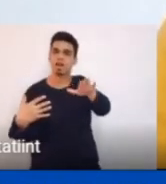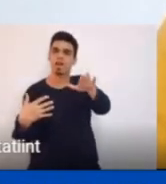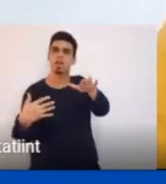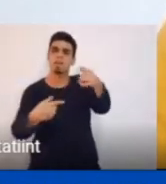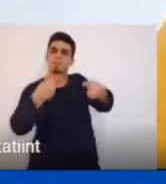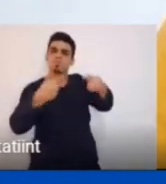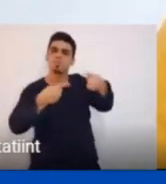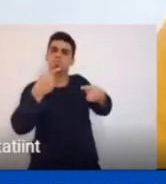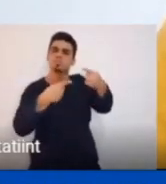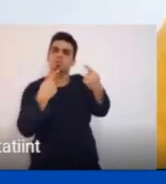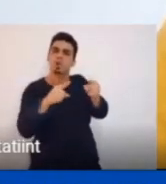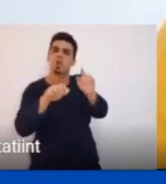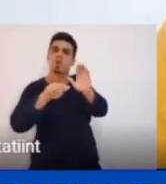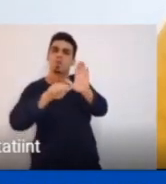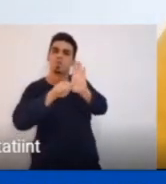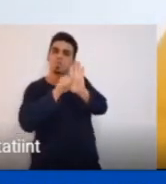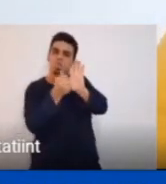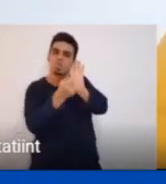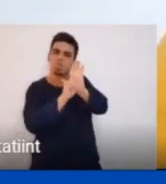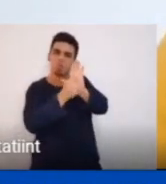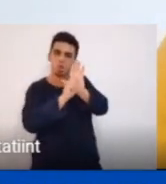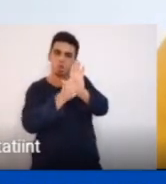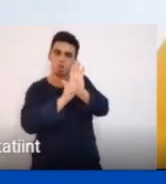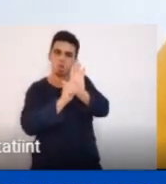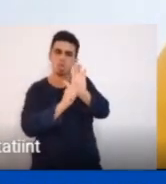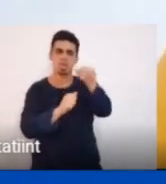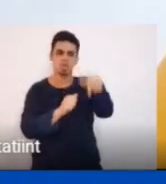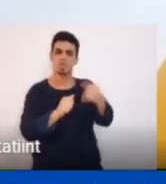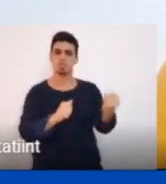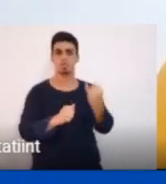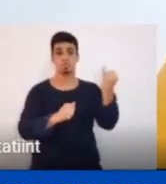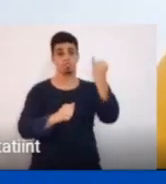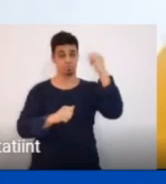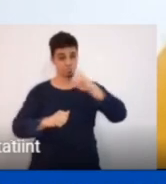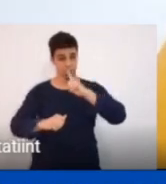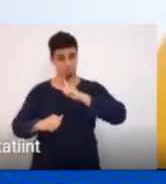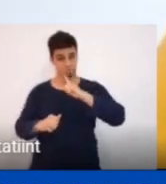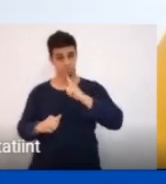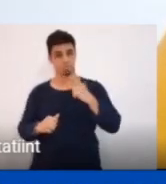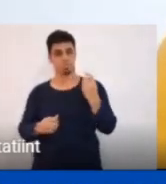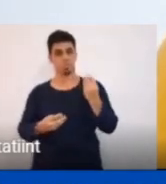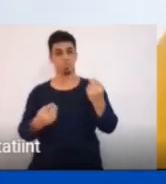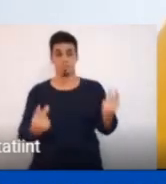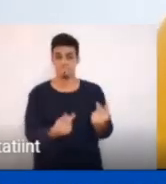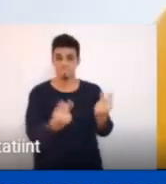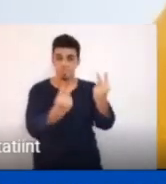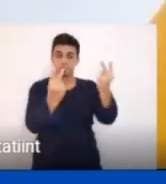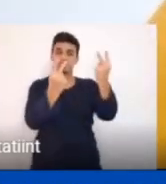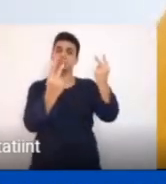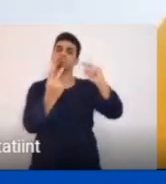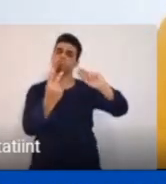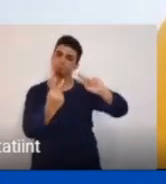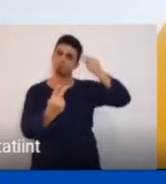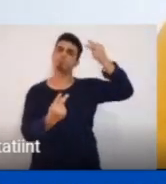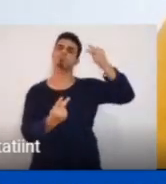um outro fator importante que conta para essa sobrevalorização,